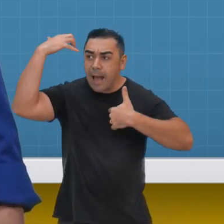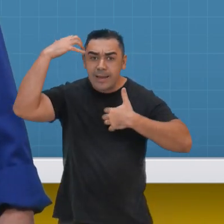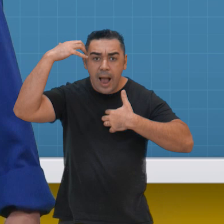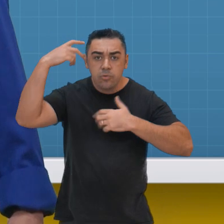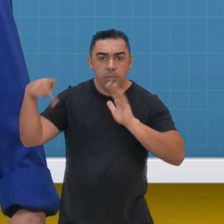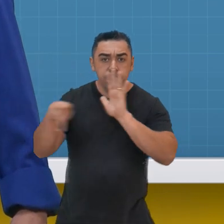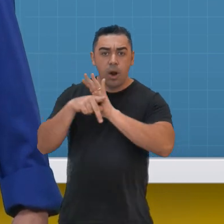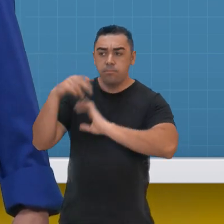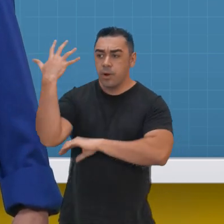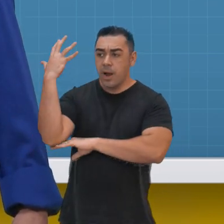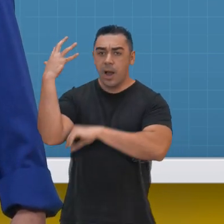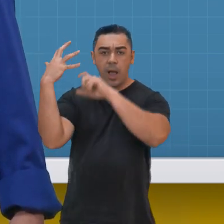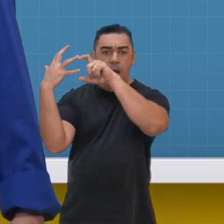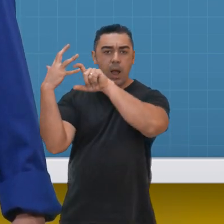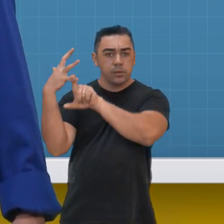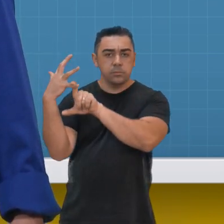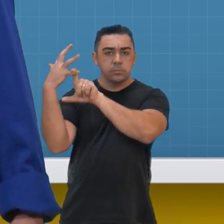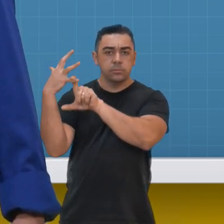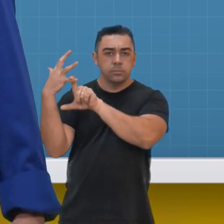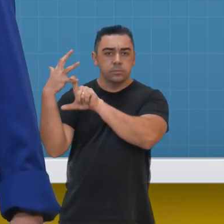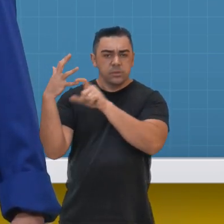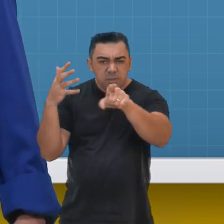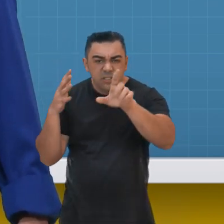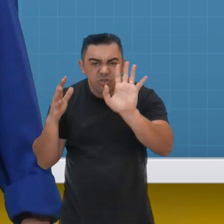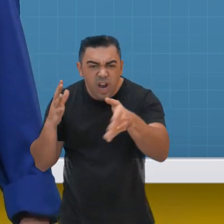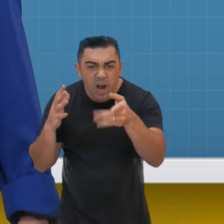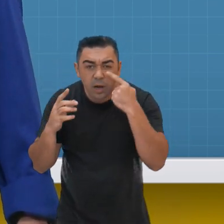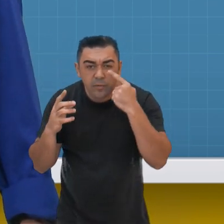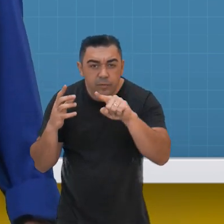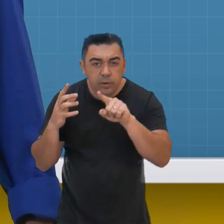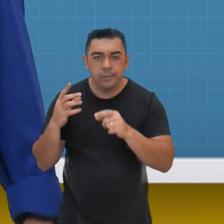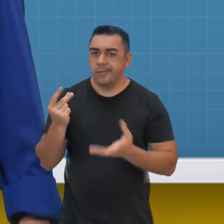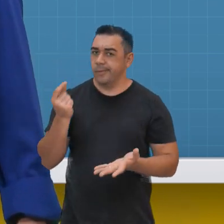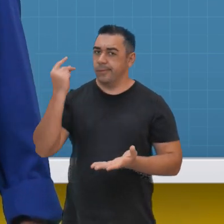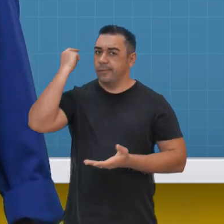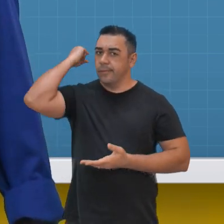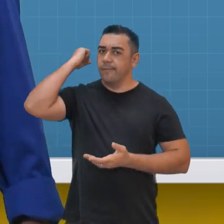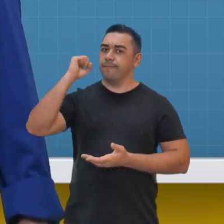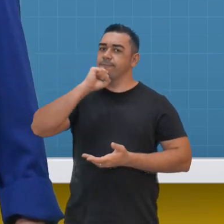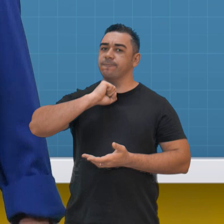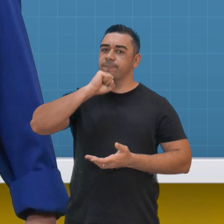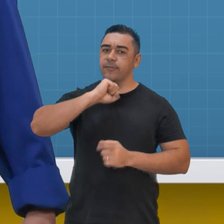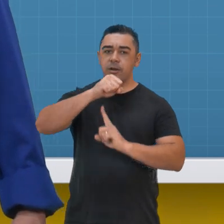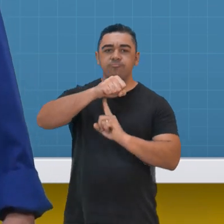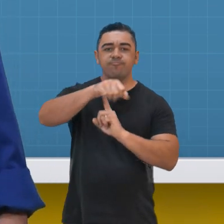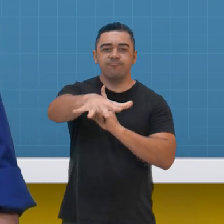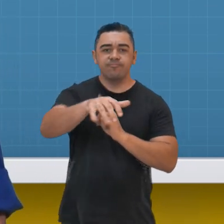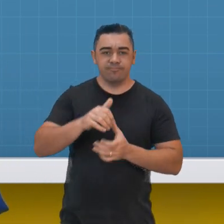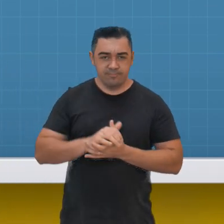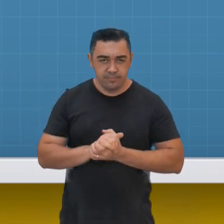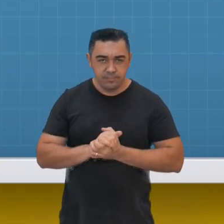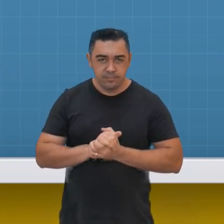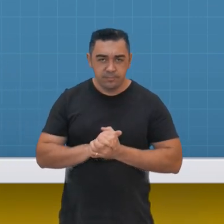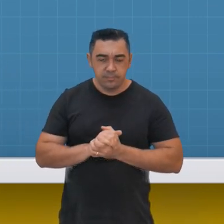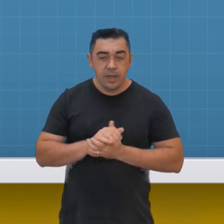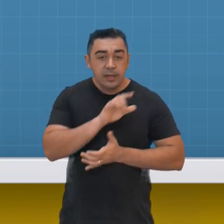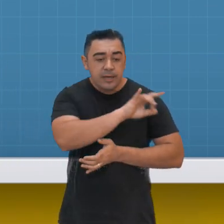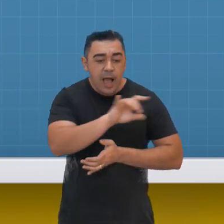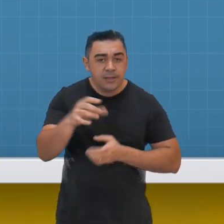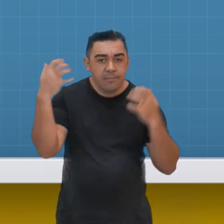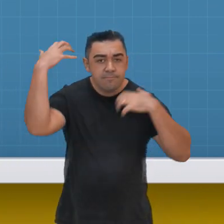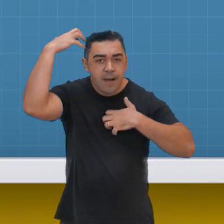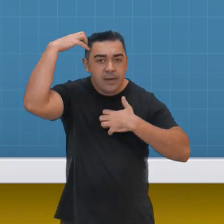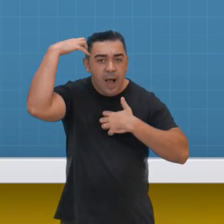galho? Eu acho que já, porque essa é velha, é antiga. Cada macaco no seu